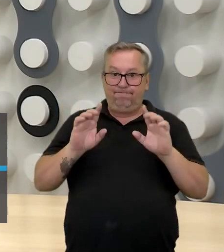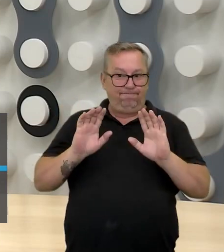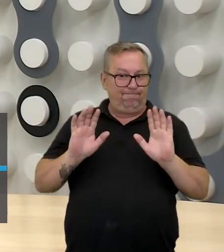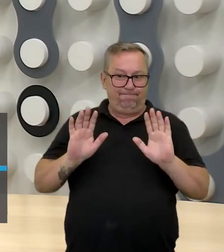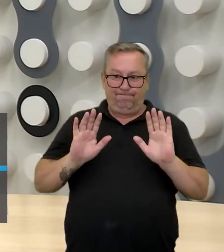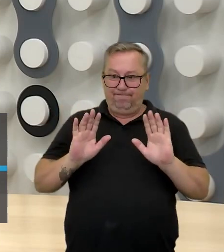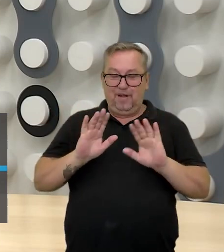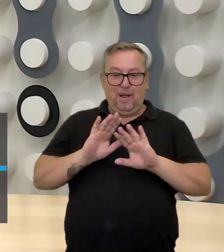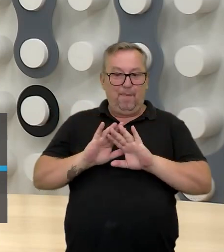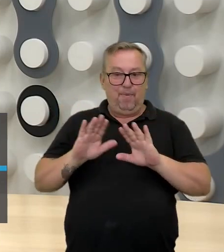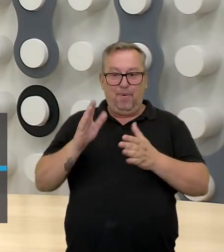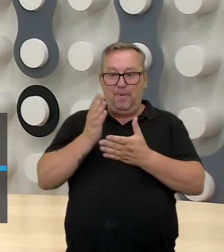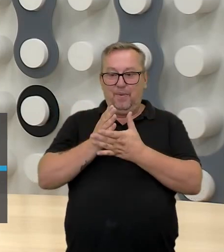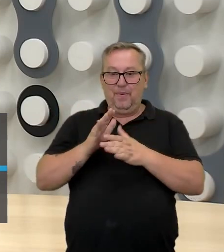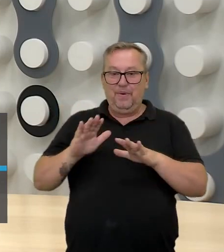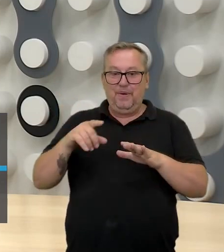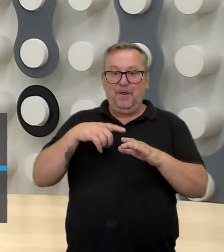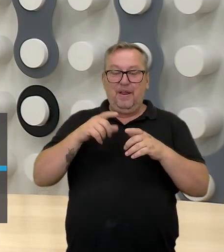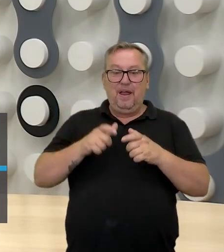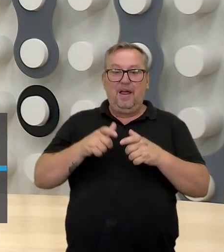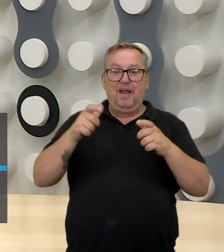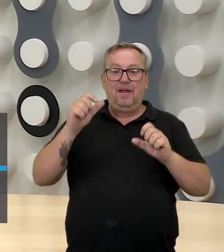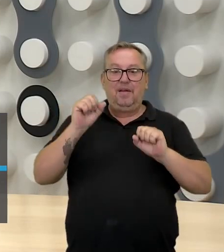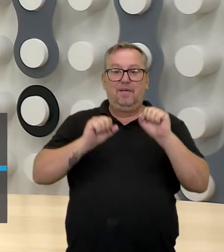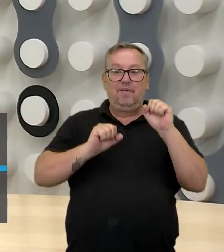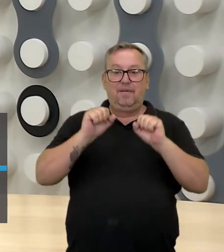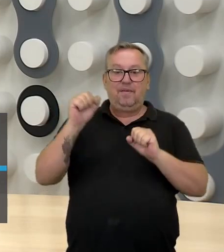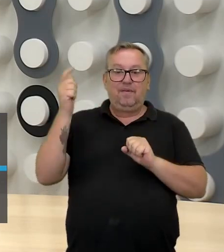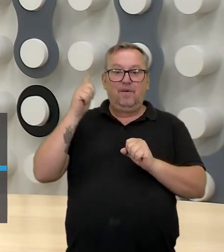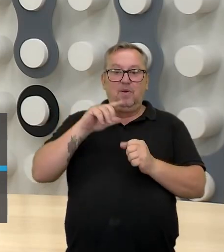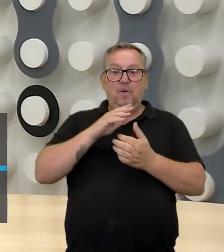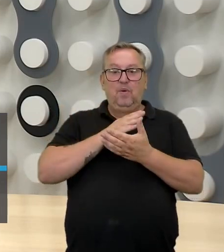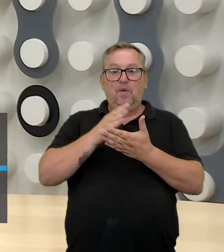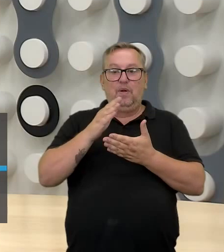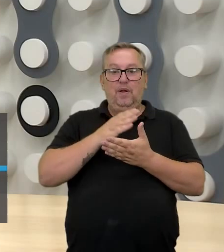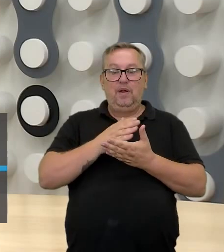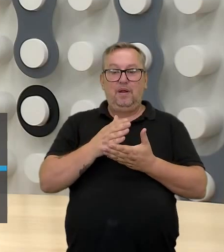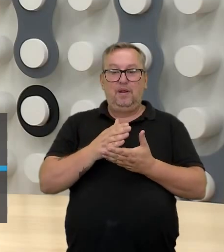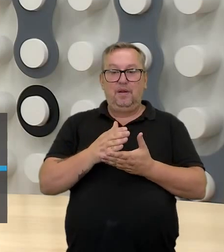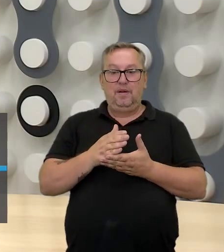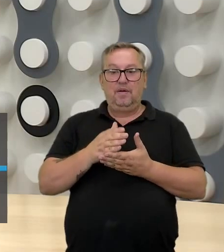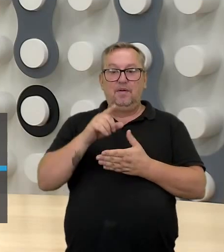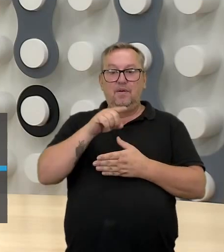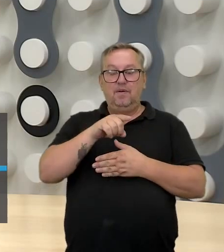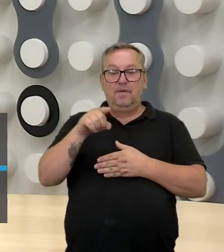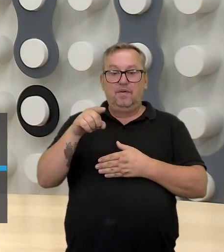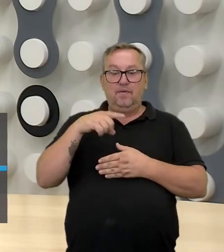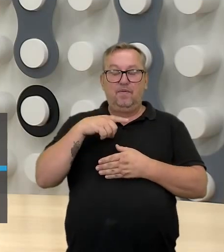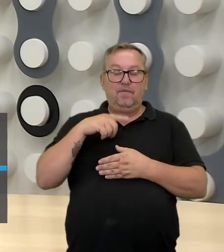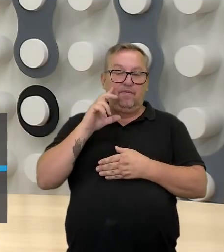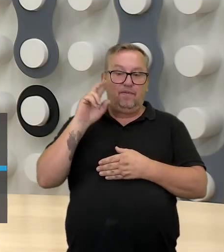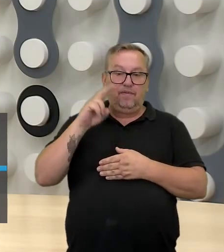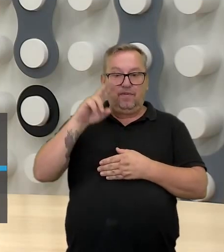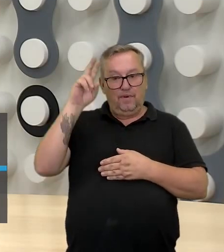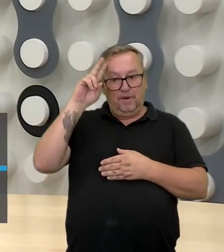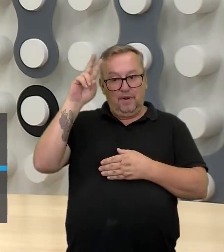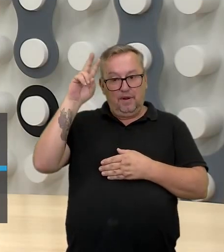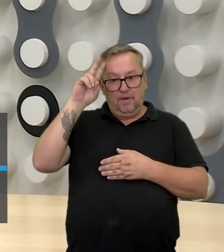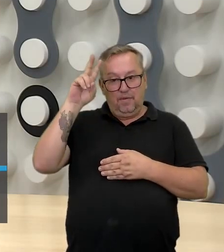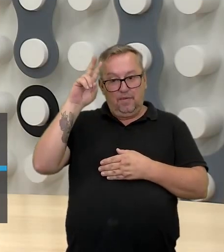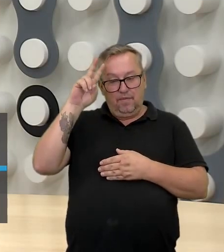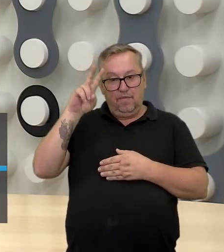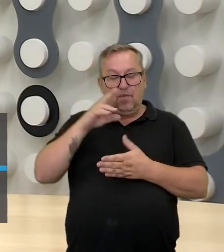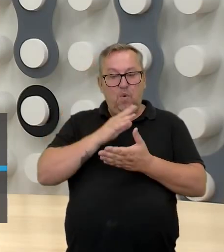né? A gente tem essas grandes empresas, né, que começaram, né, teoricamente, se você for ler a história da criação